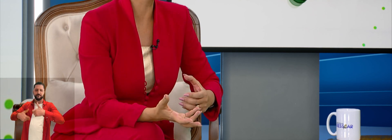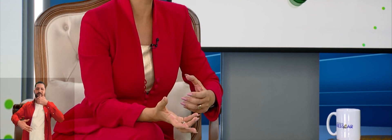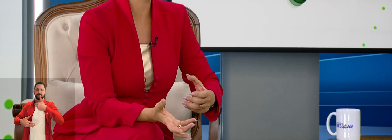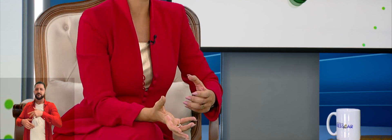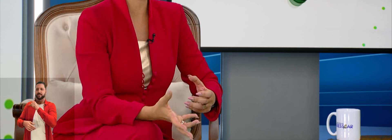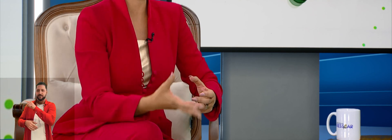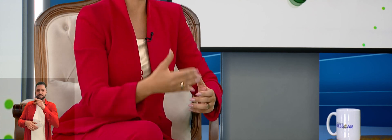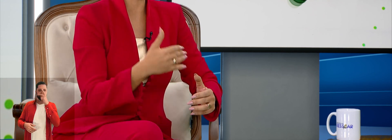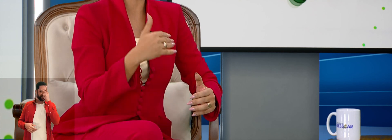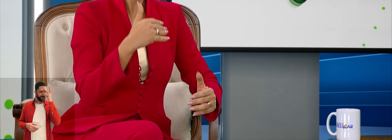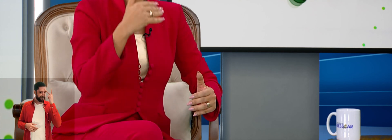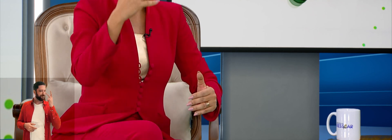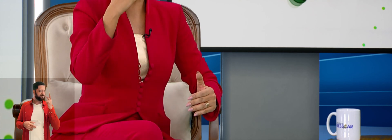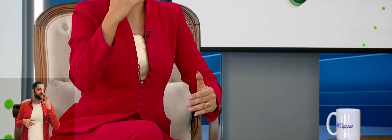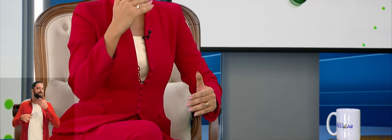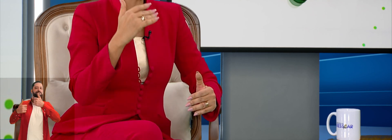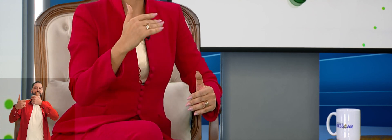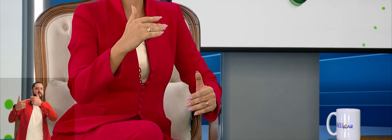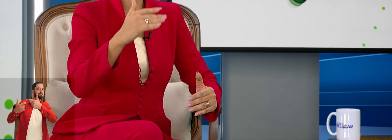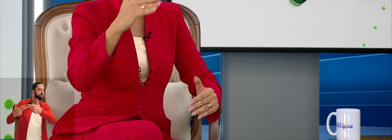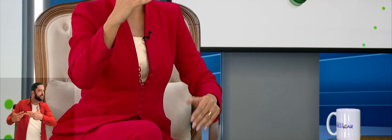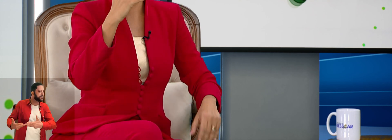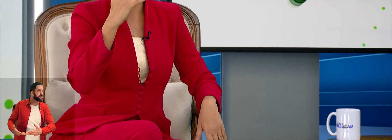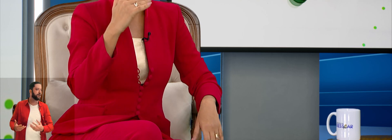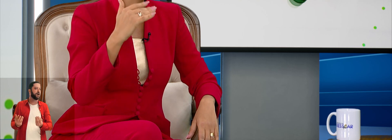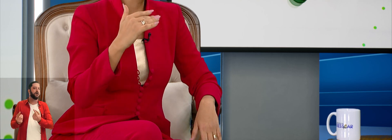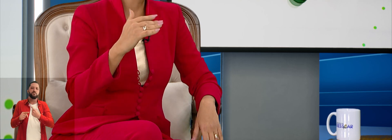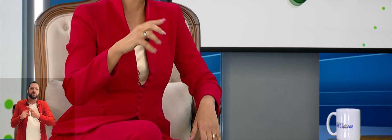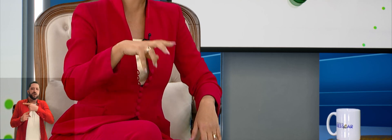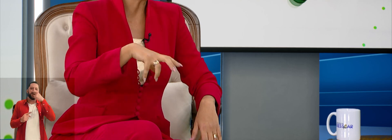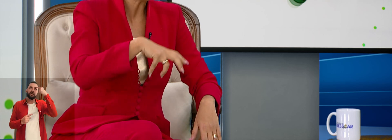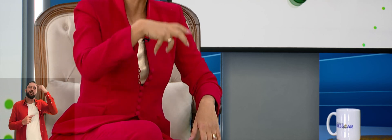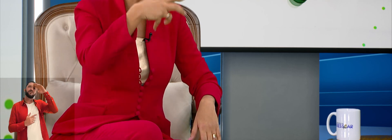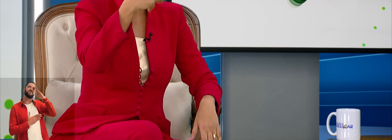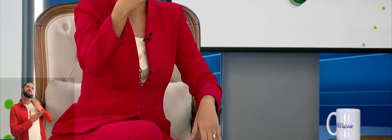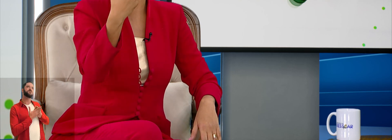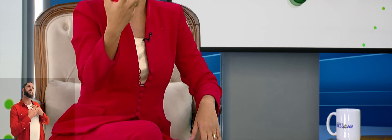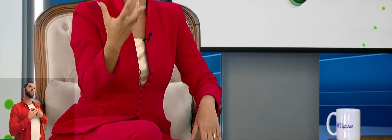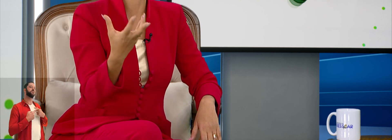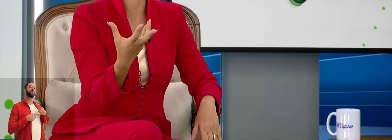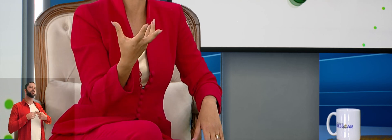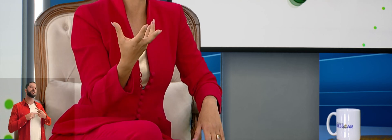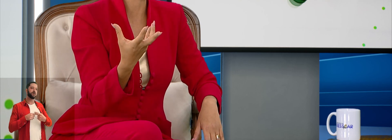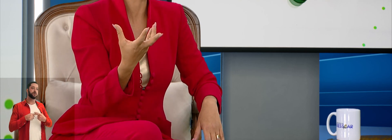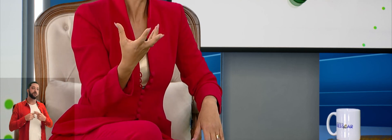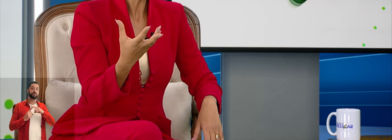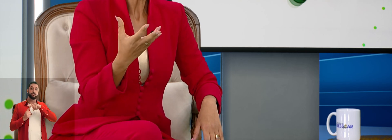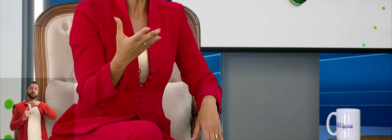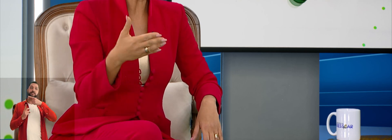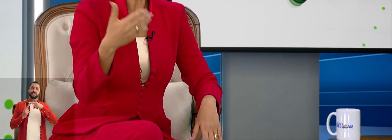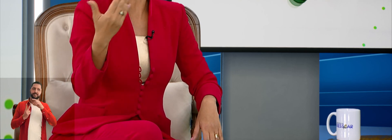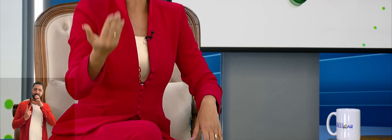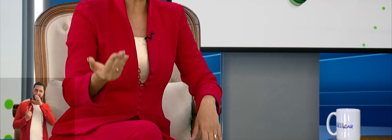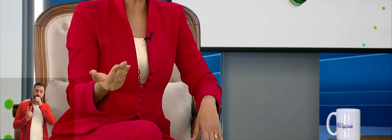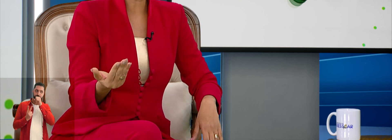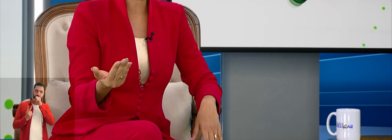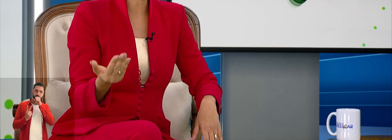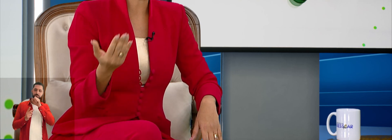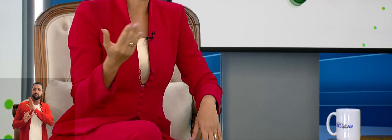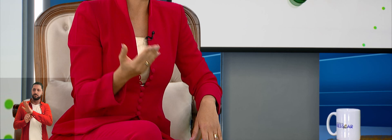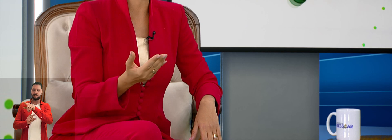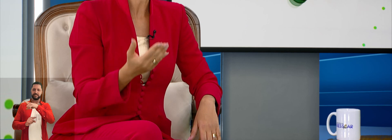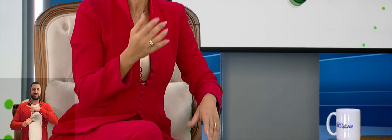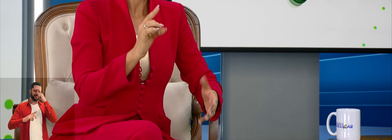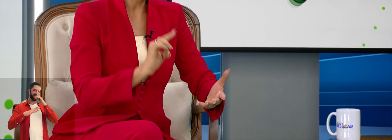dos rótulos, nas questões das... A gente começa a introduzir as crenças, a gente explica de onde surgiu muita coisa. E aí, no sábado, a